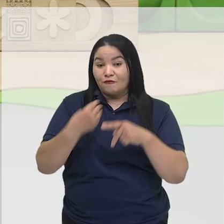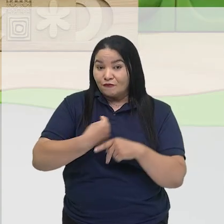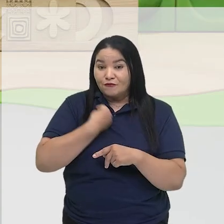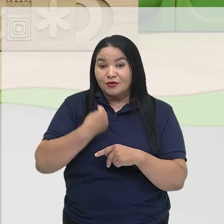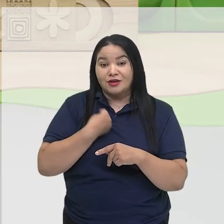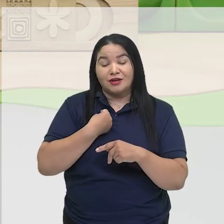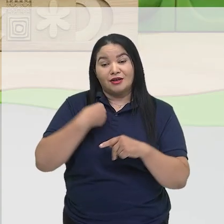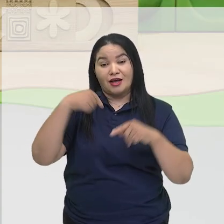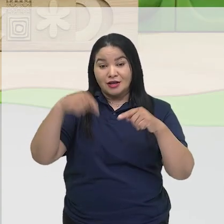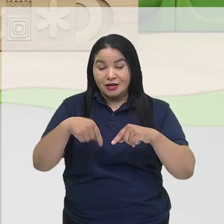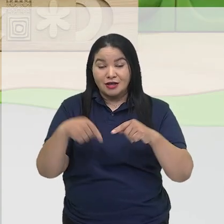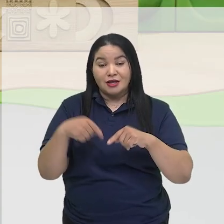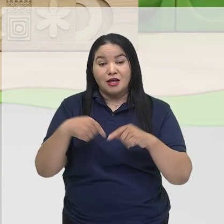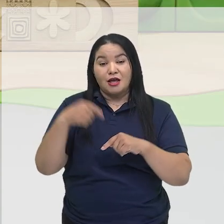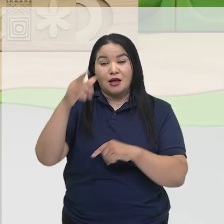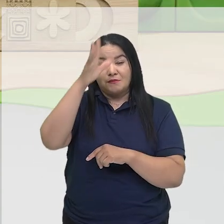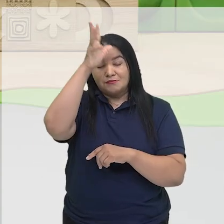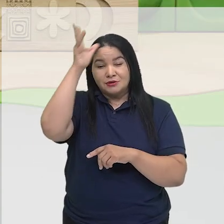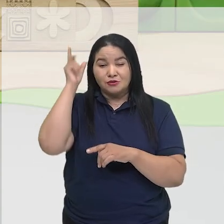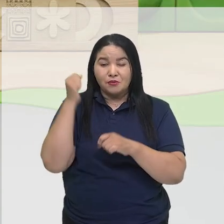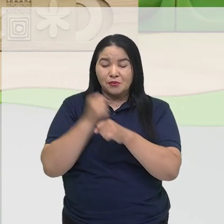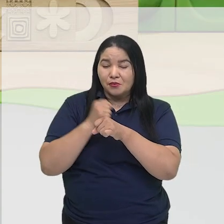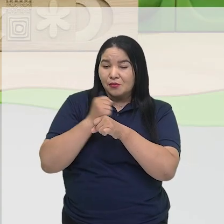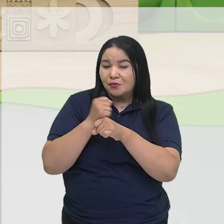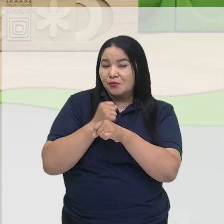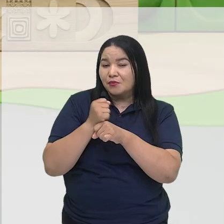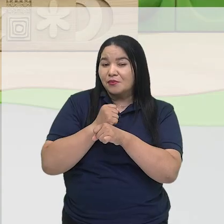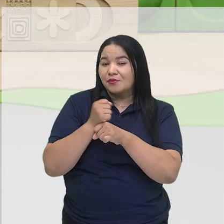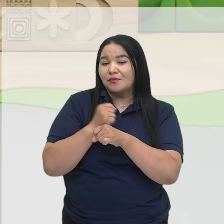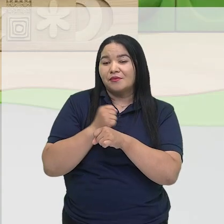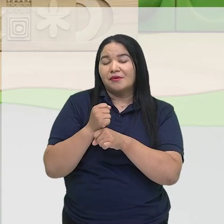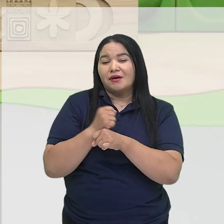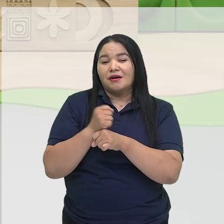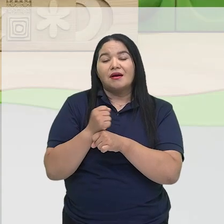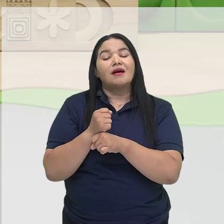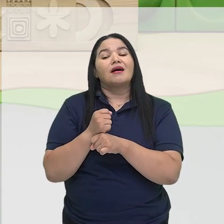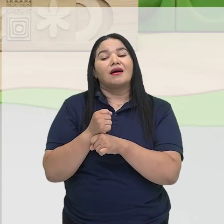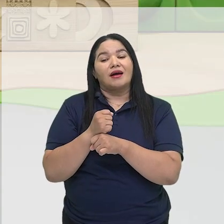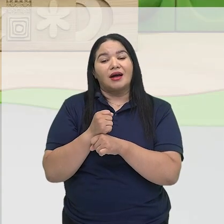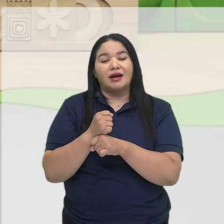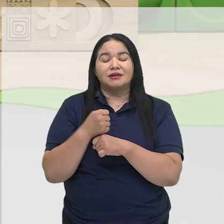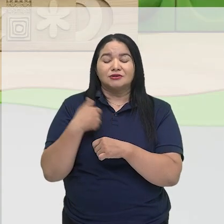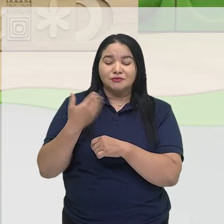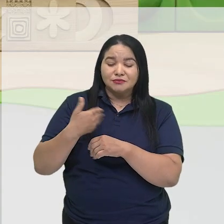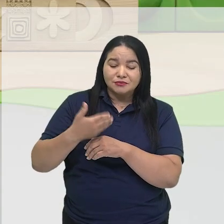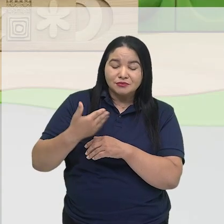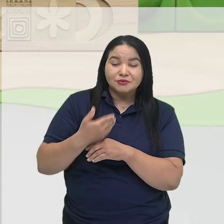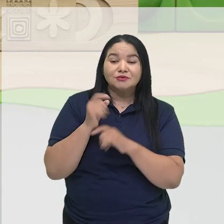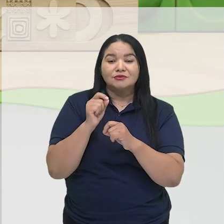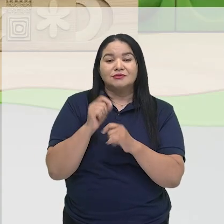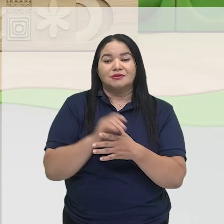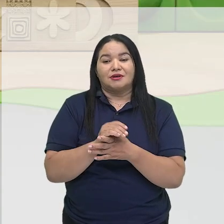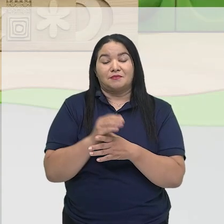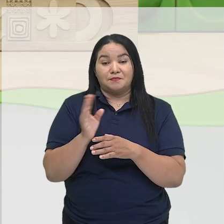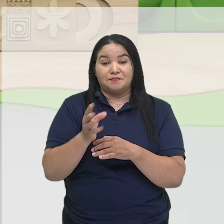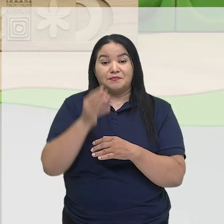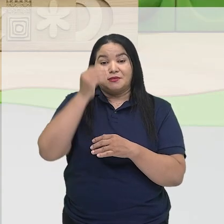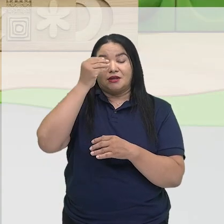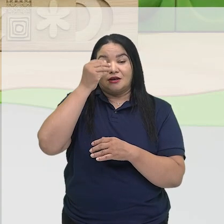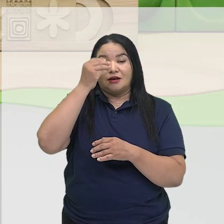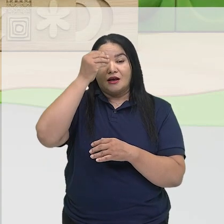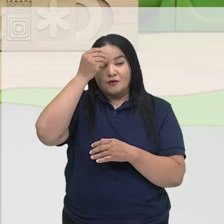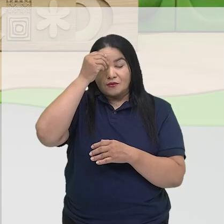nossa Amazônia há milhares de anos e lentamente acumularam o quê? Um